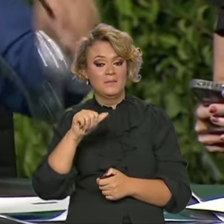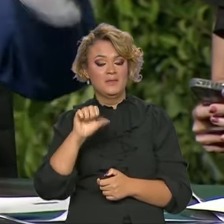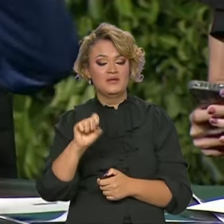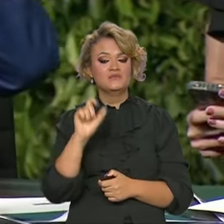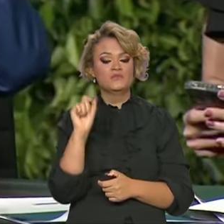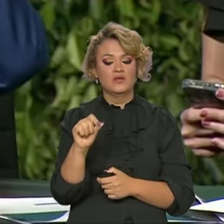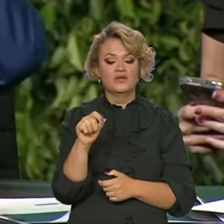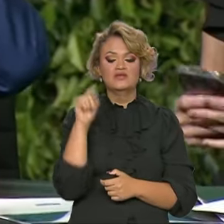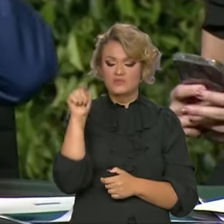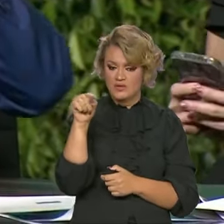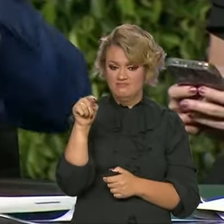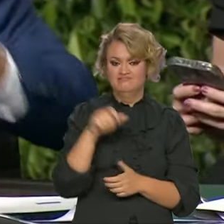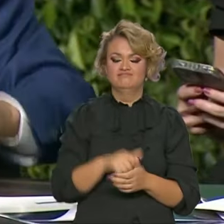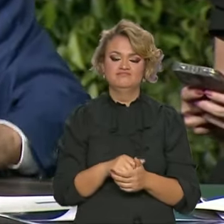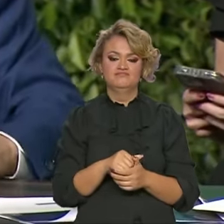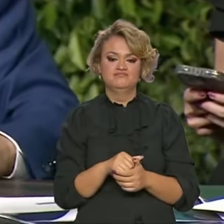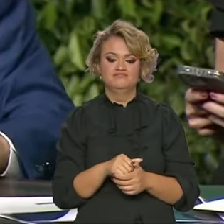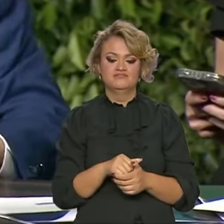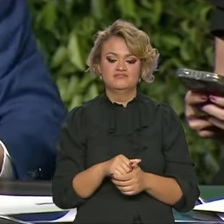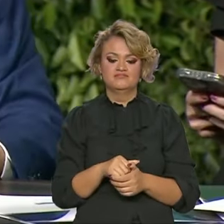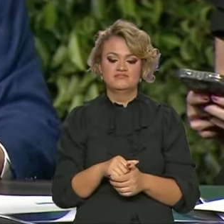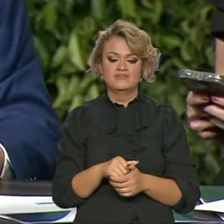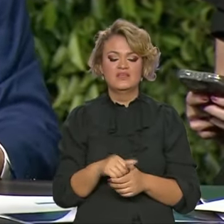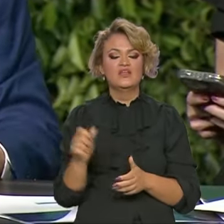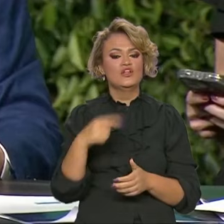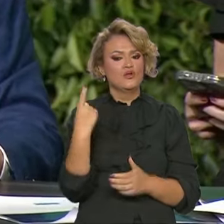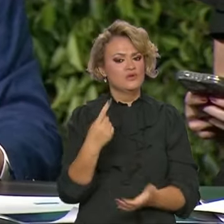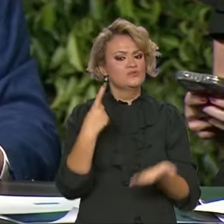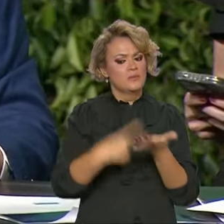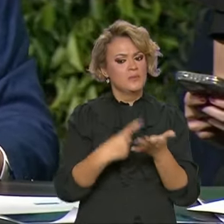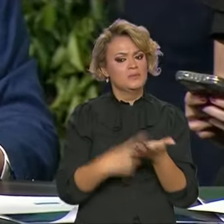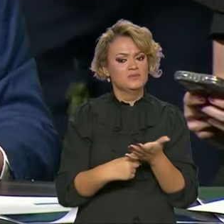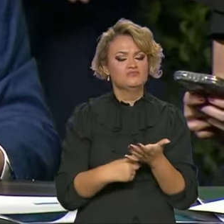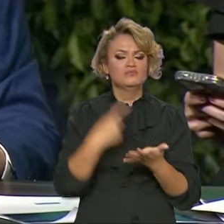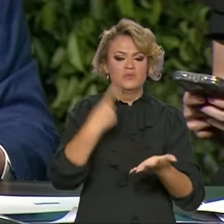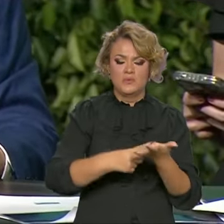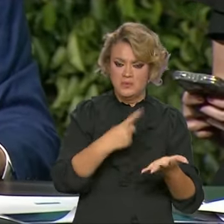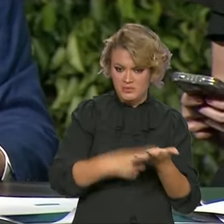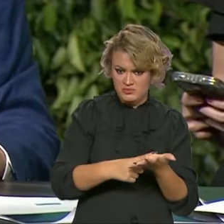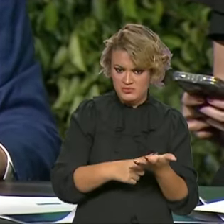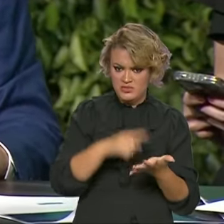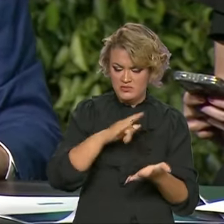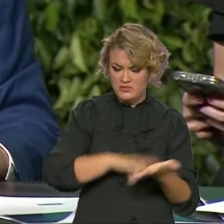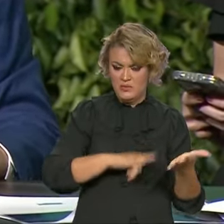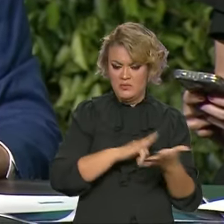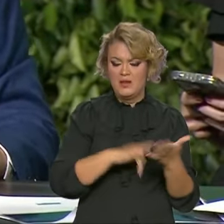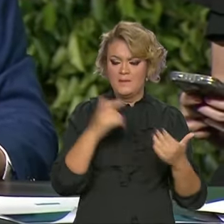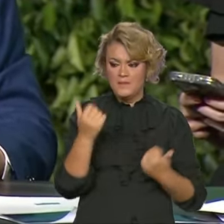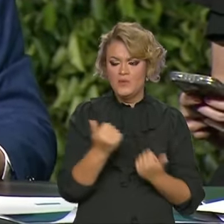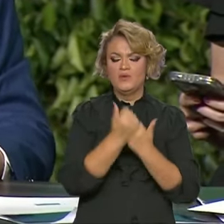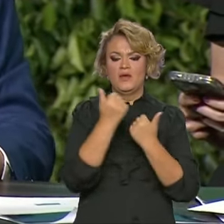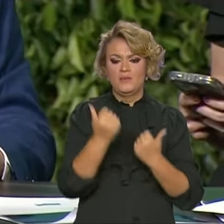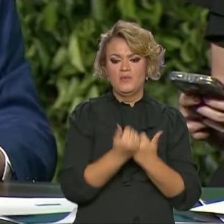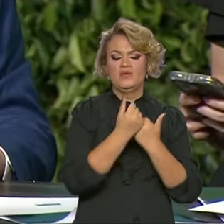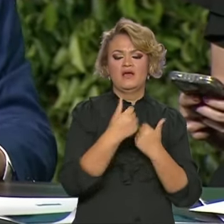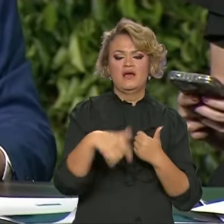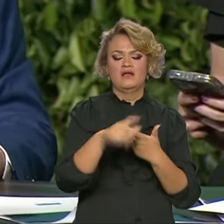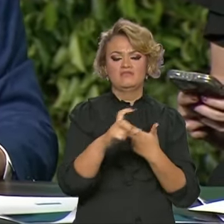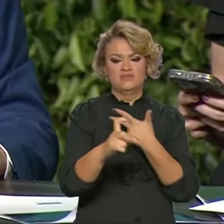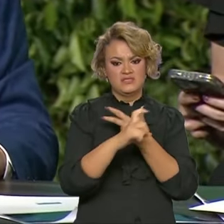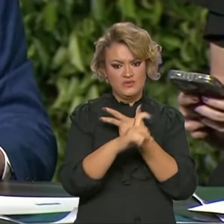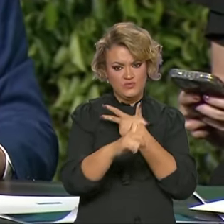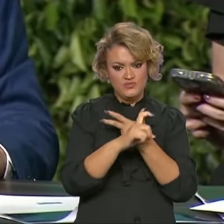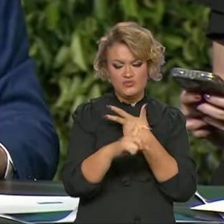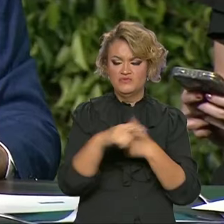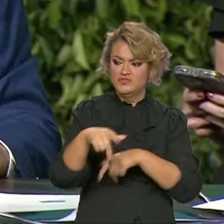exatamente essa questão. Nos comprometemos nesse documento a apoiar os poderes executivos